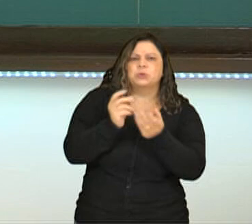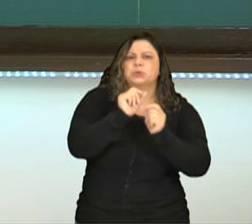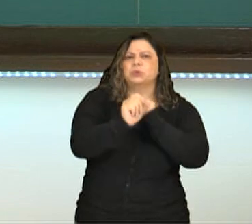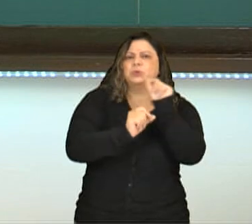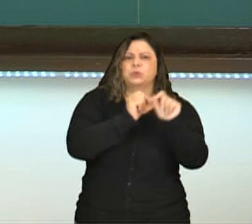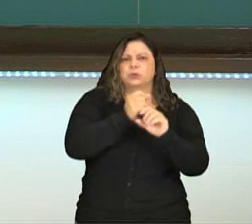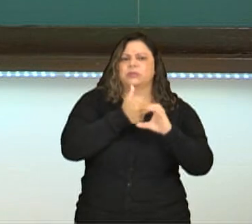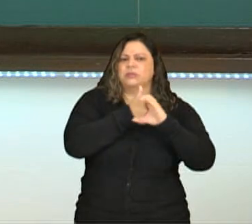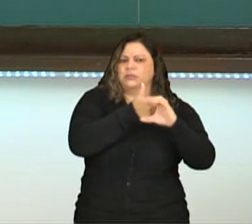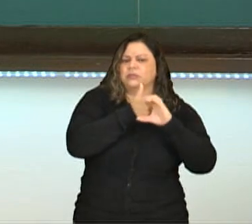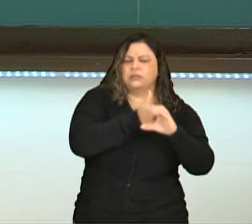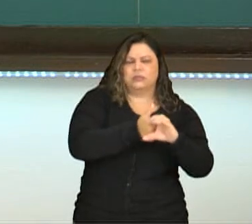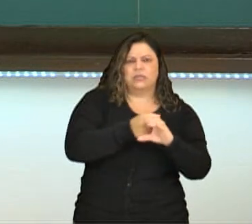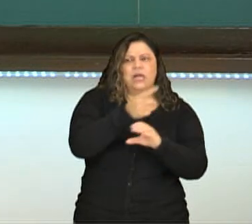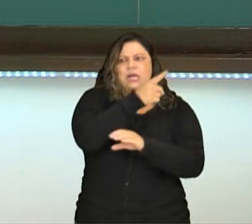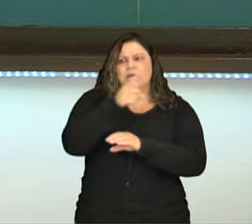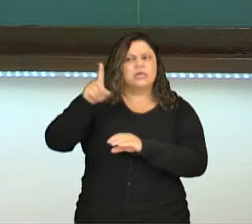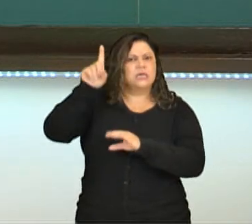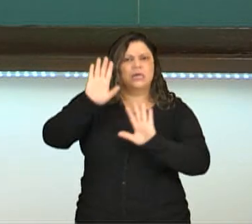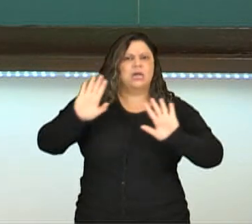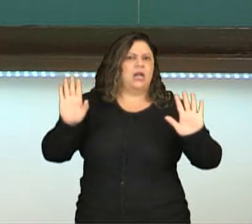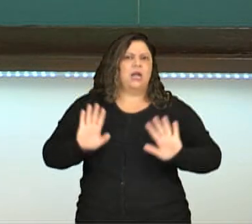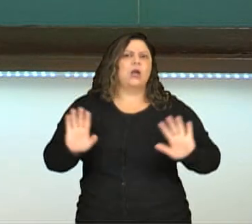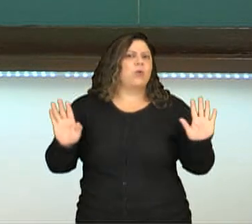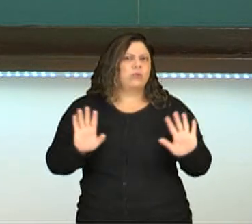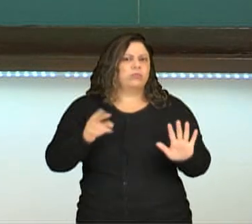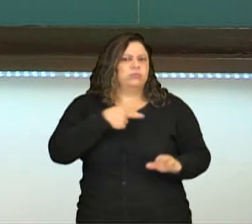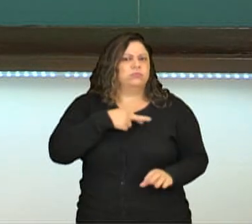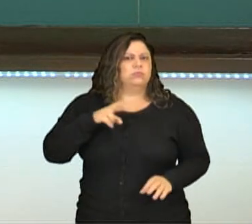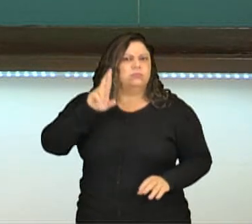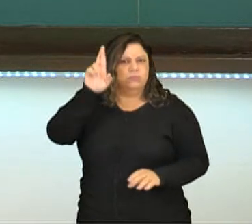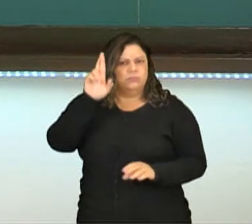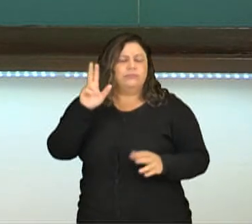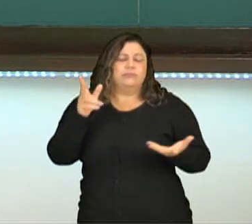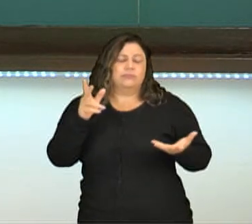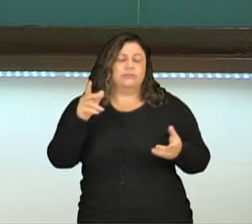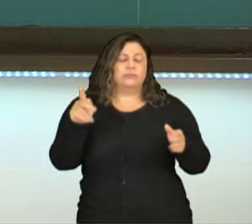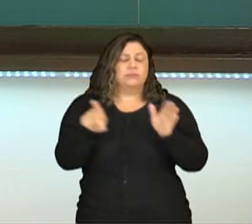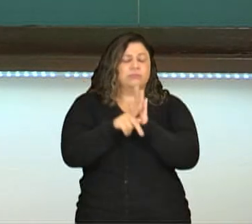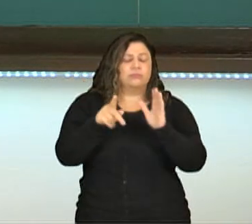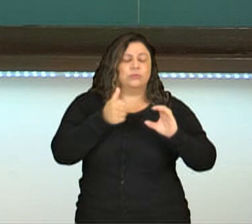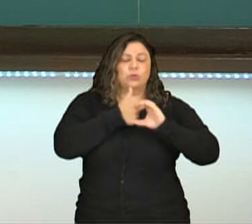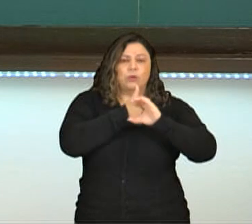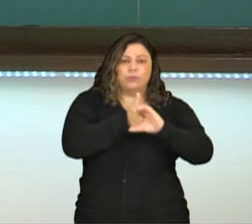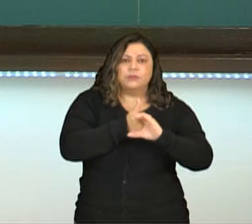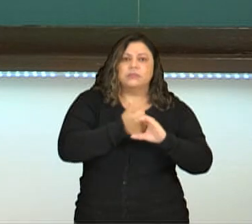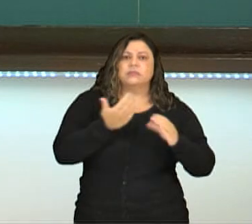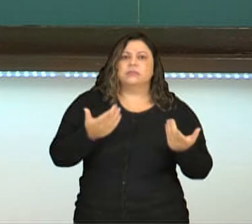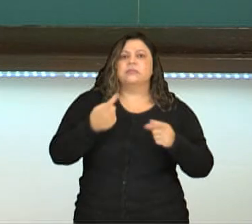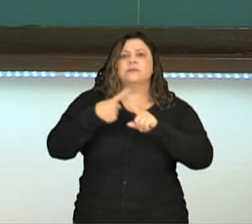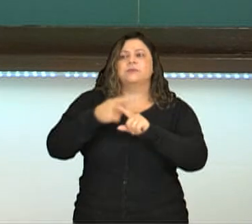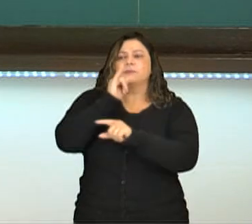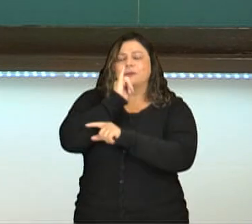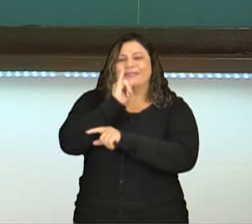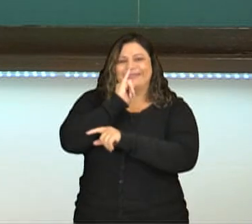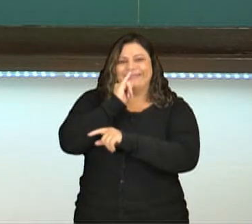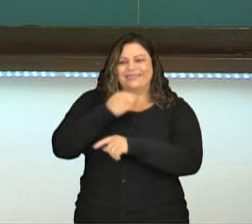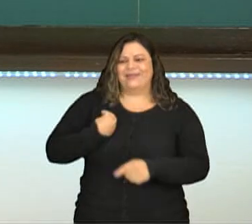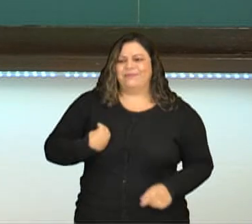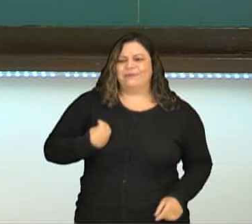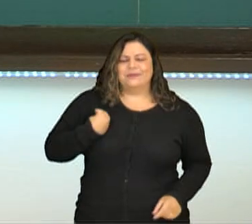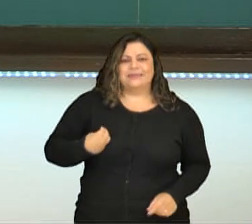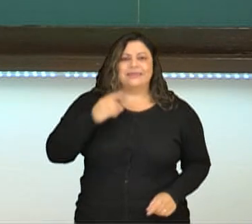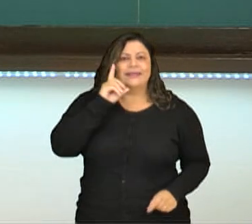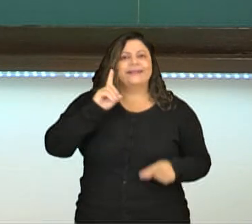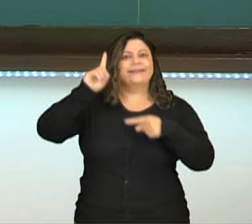uma verdade que não fosse aplicável à religiosidade cristã, como, por exemplo, a existência de Deus não